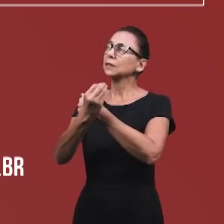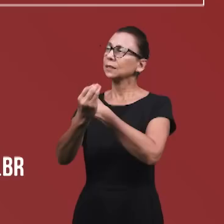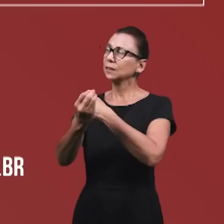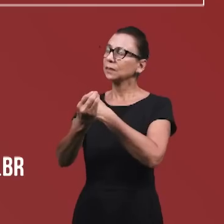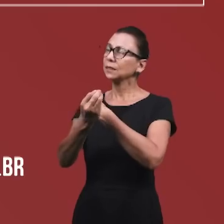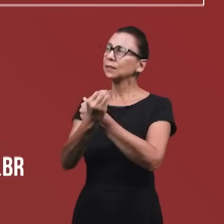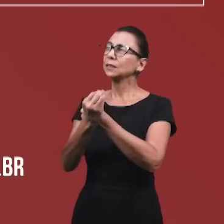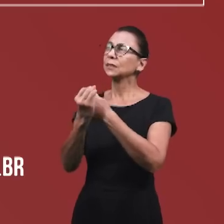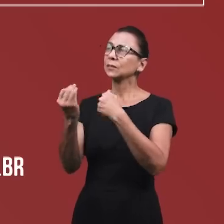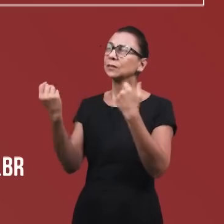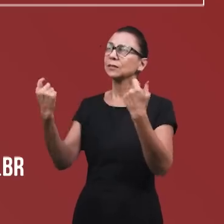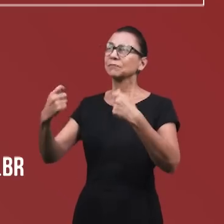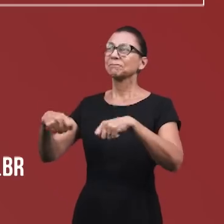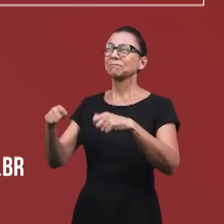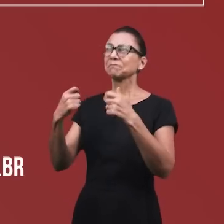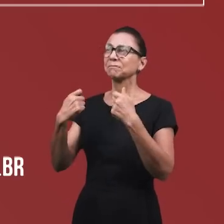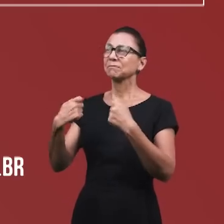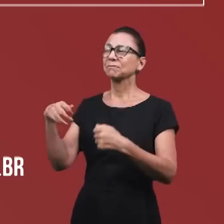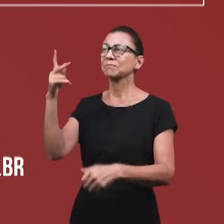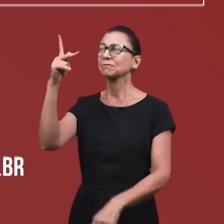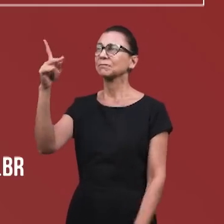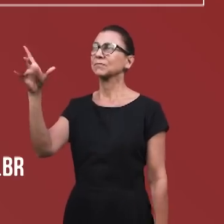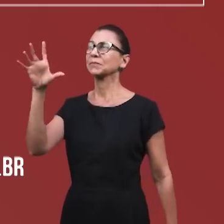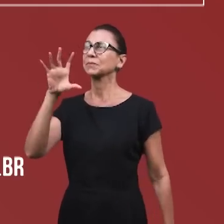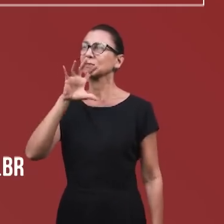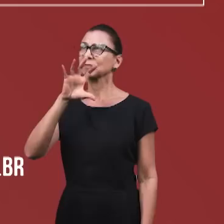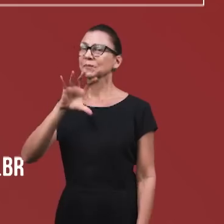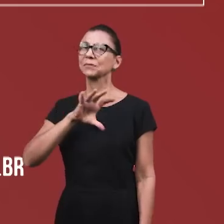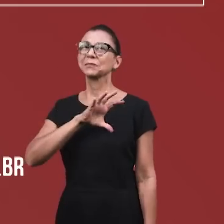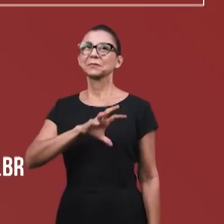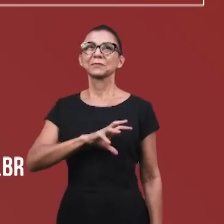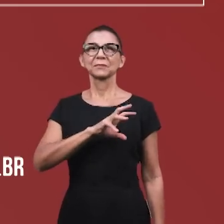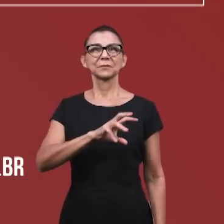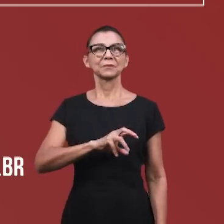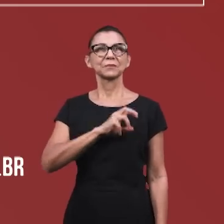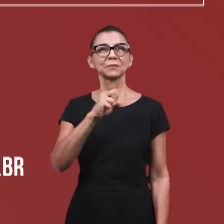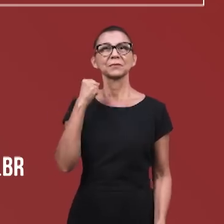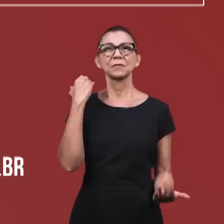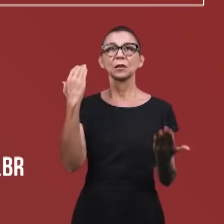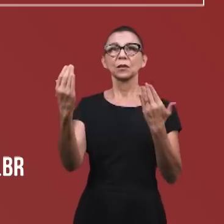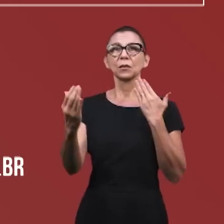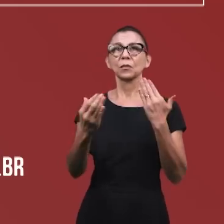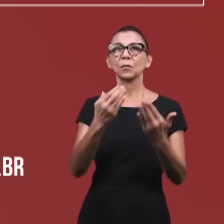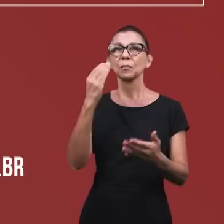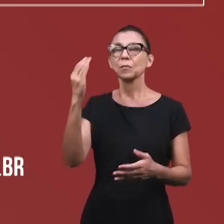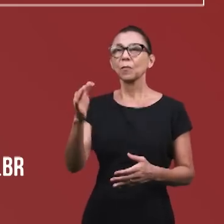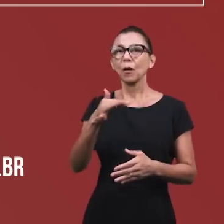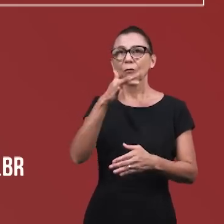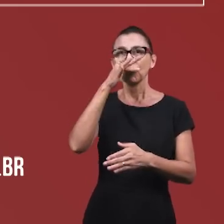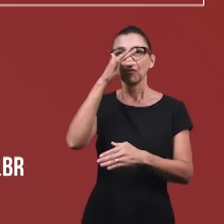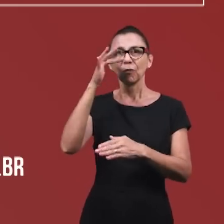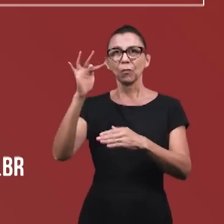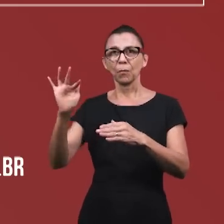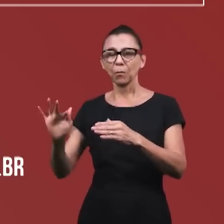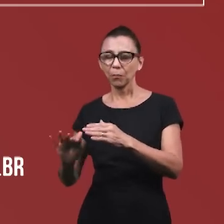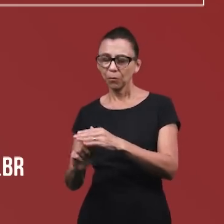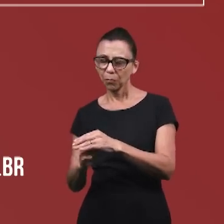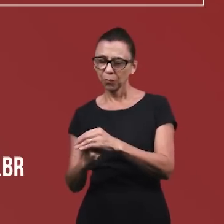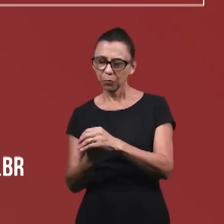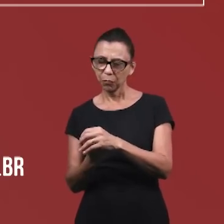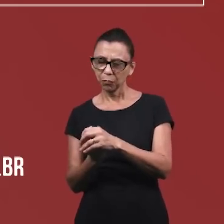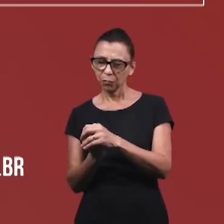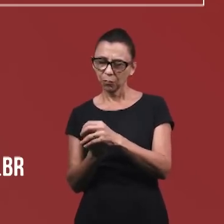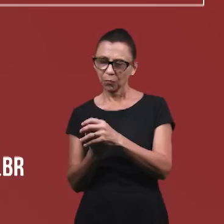de mim com teu amor, como uma flor pequena